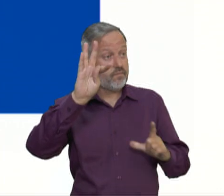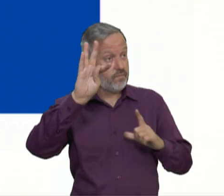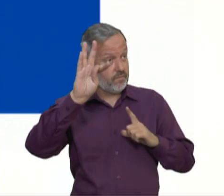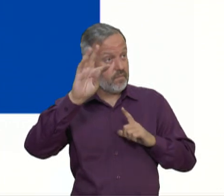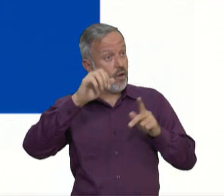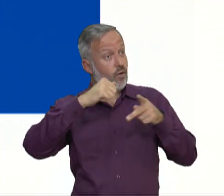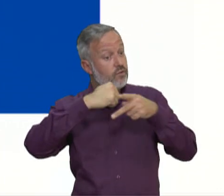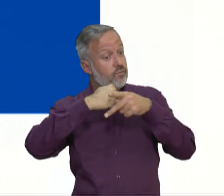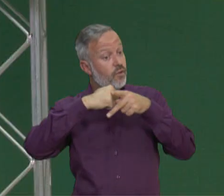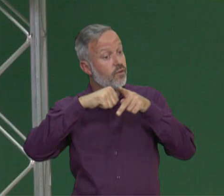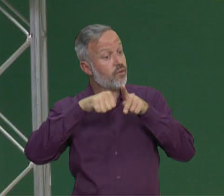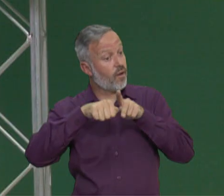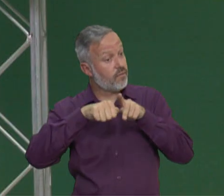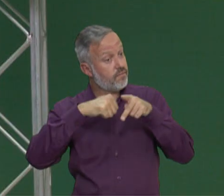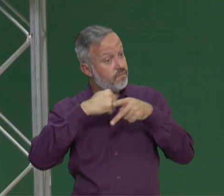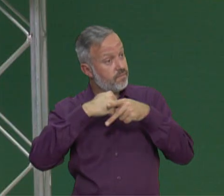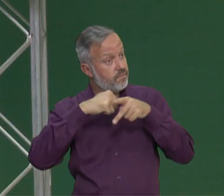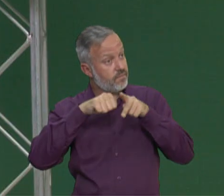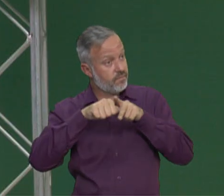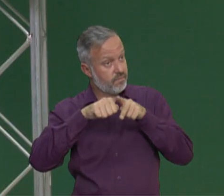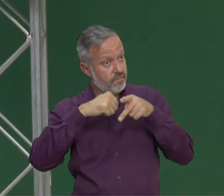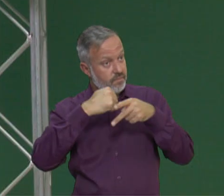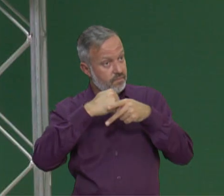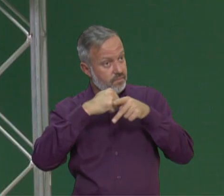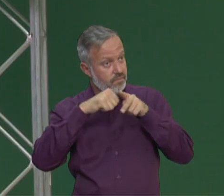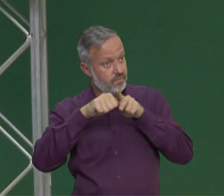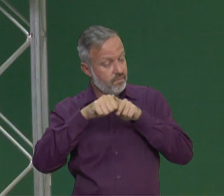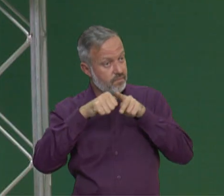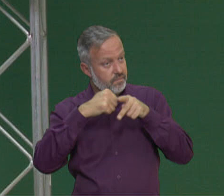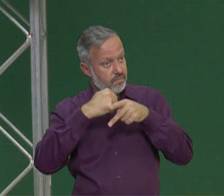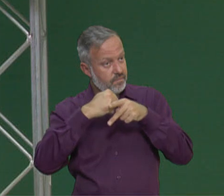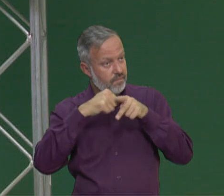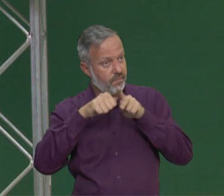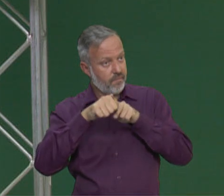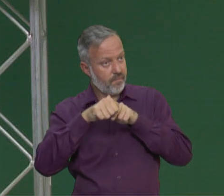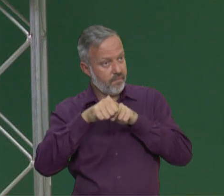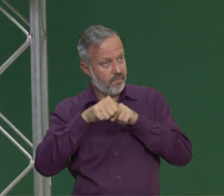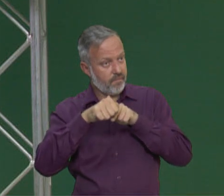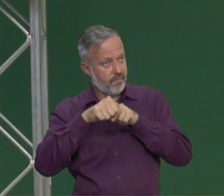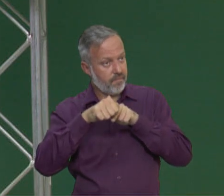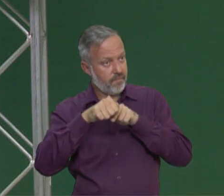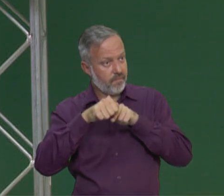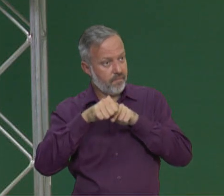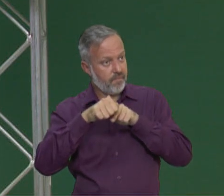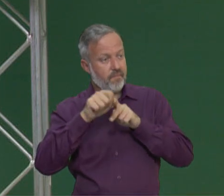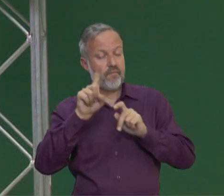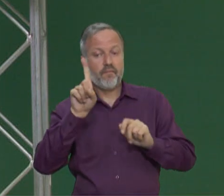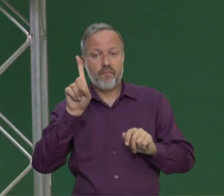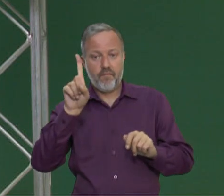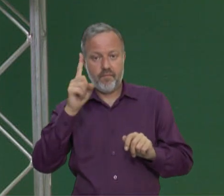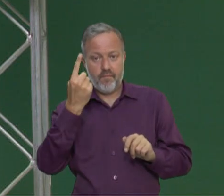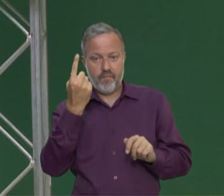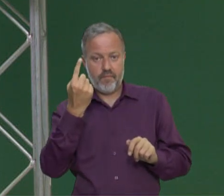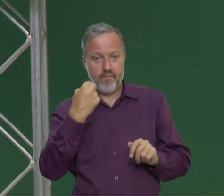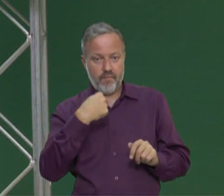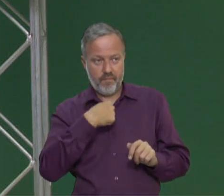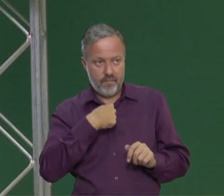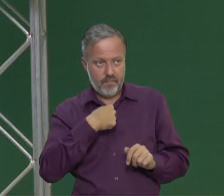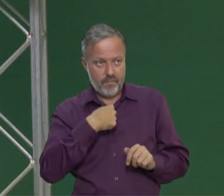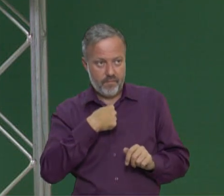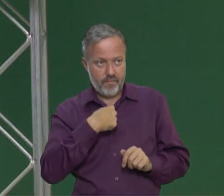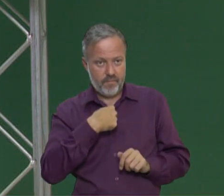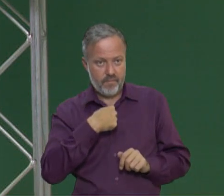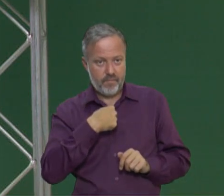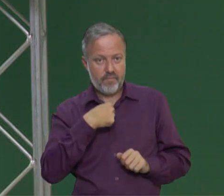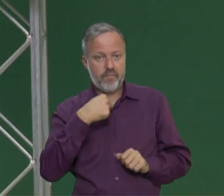pronomes pessoais, que são aqueles que fazem a conjugação verbal. I, eu.